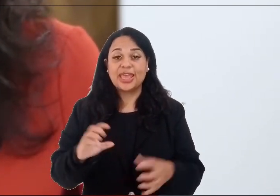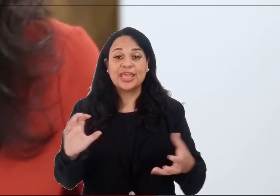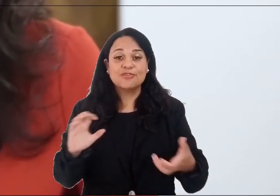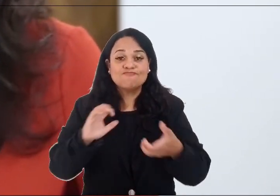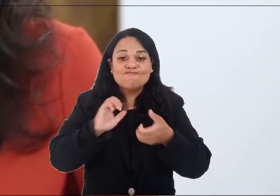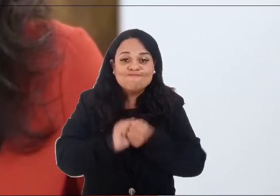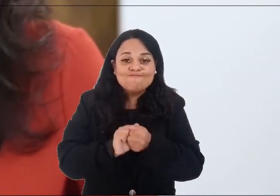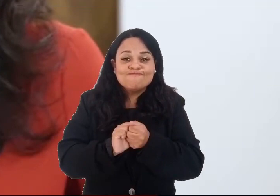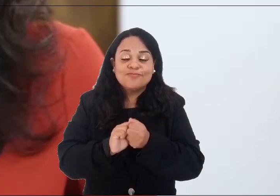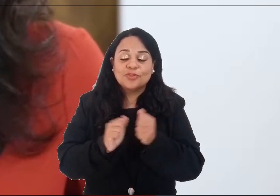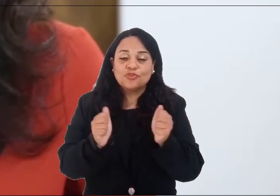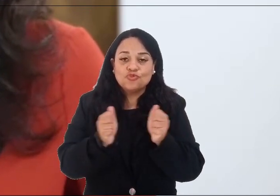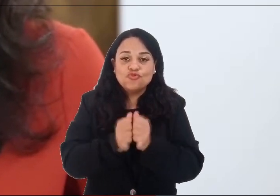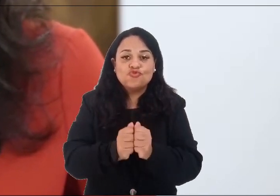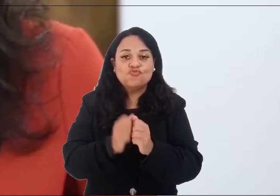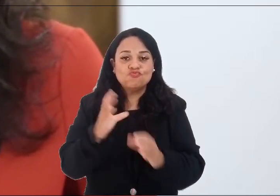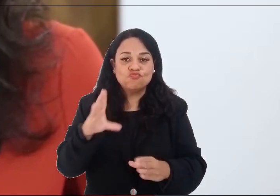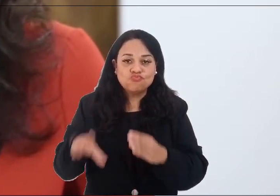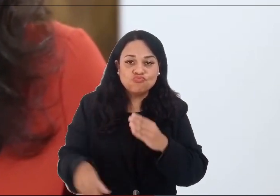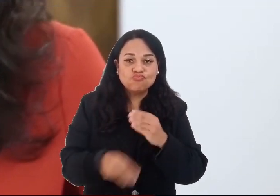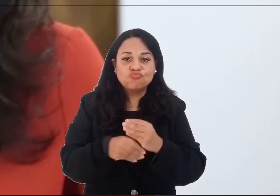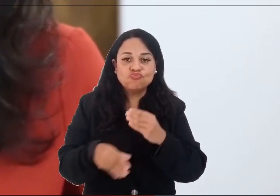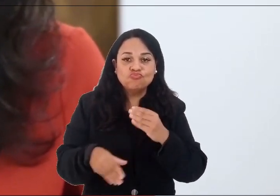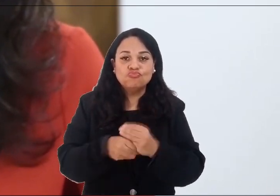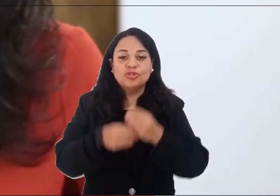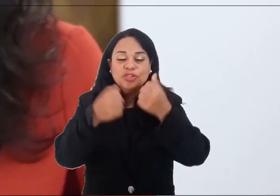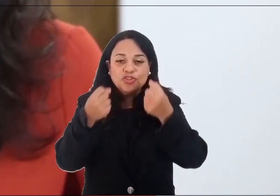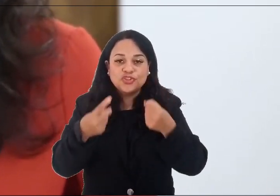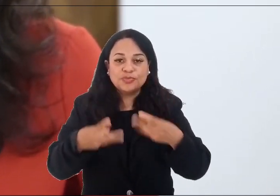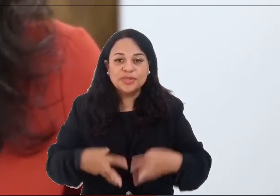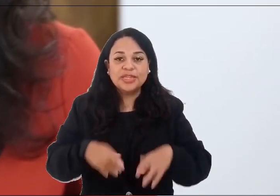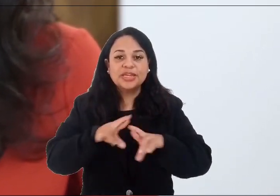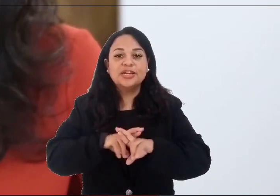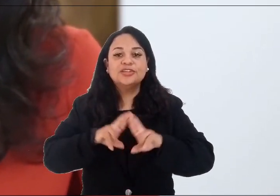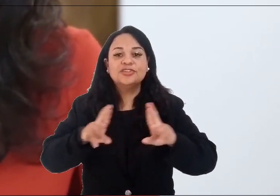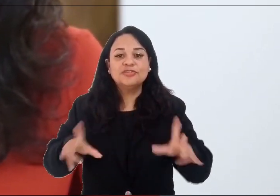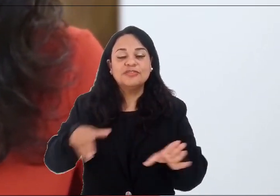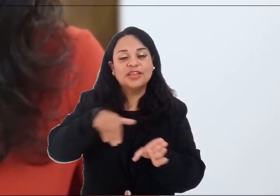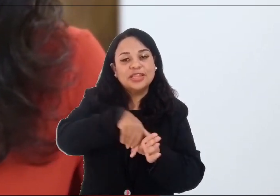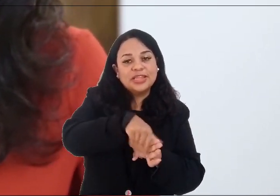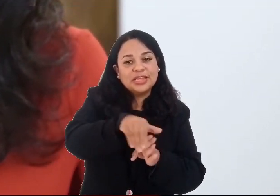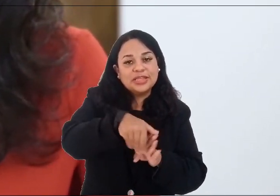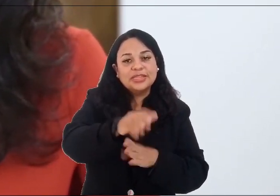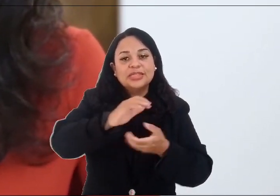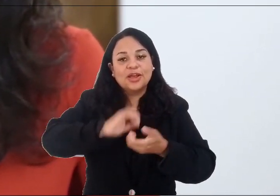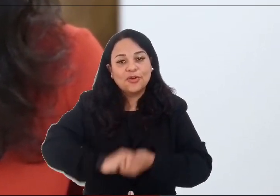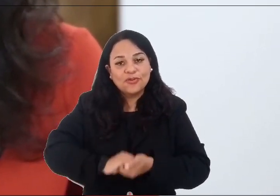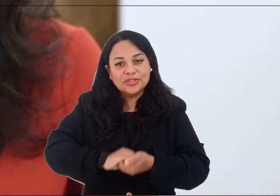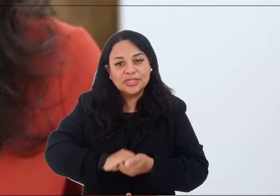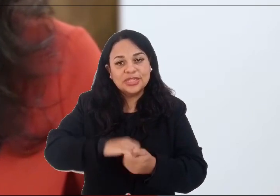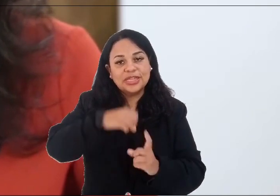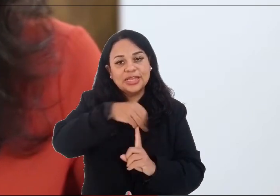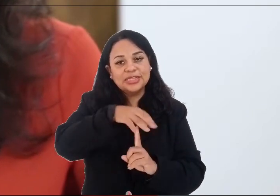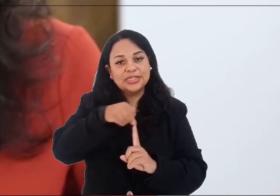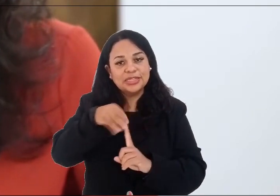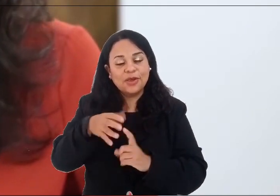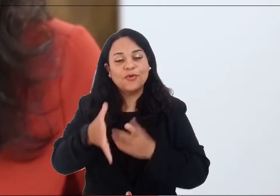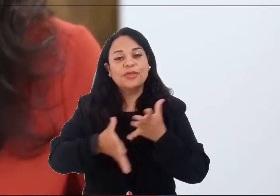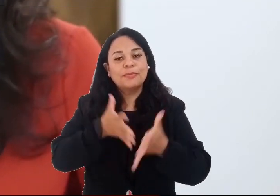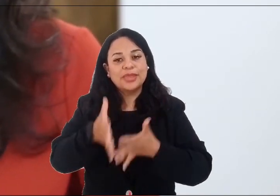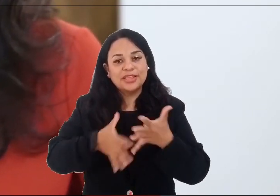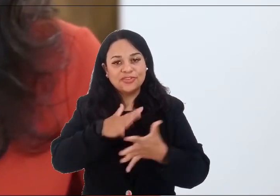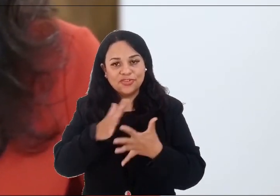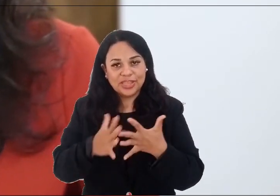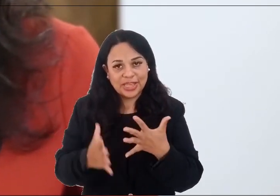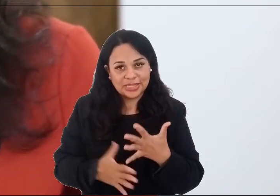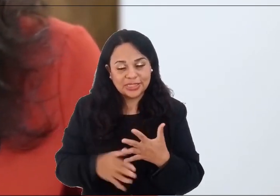125, principalmente essa diferença entre conciliação e mediação, a maior ou menor ingerência do terceiro facilitador na solução do conflito